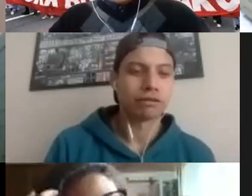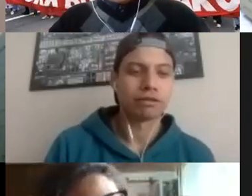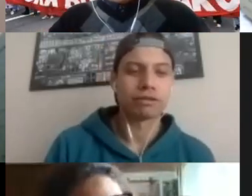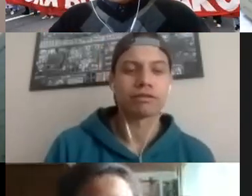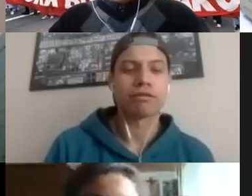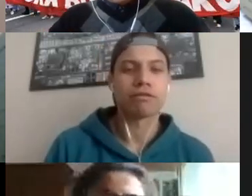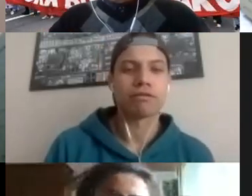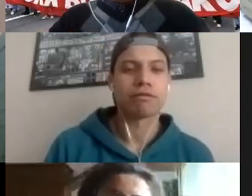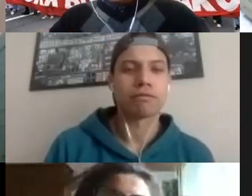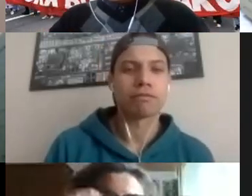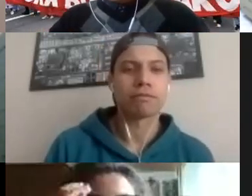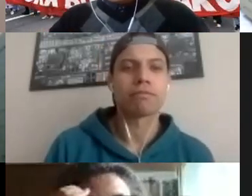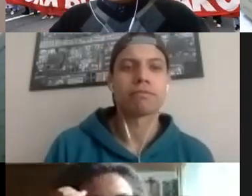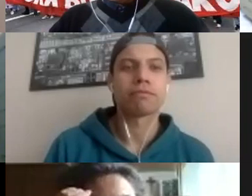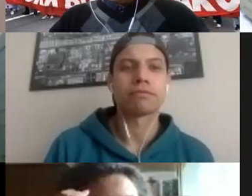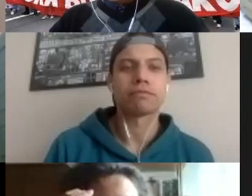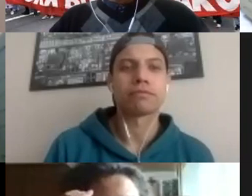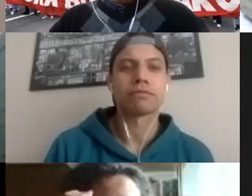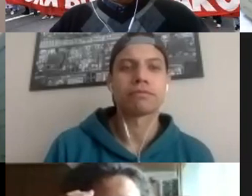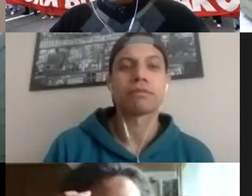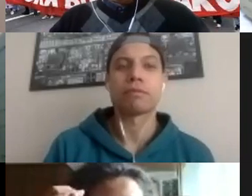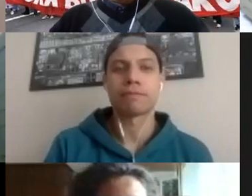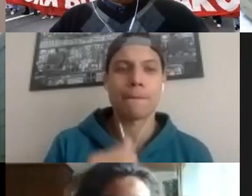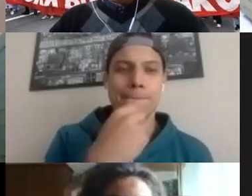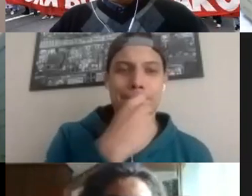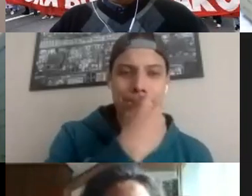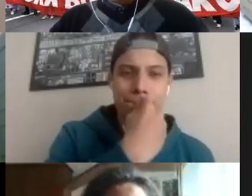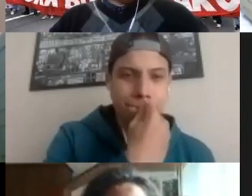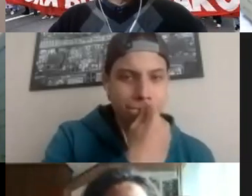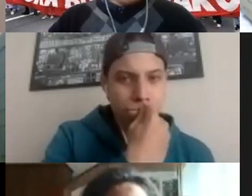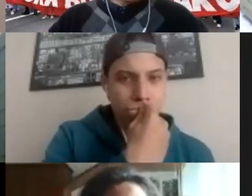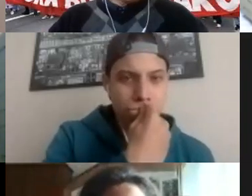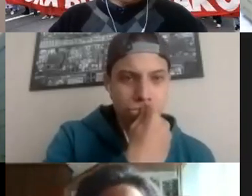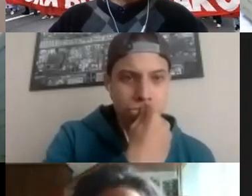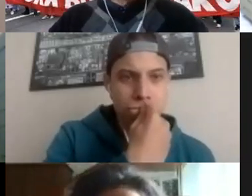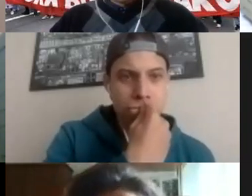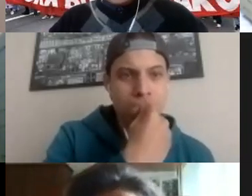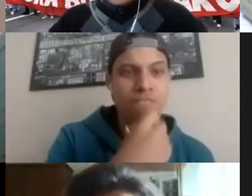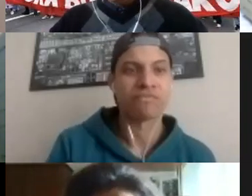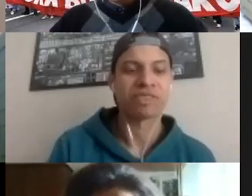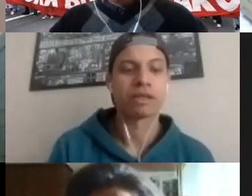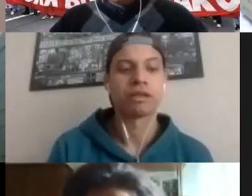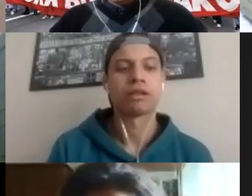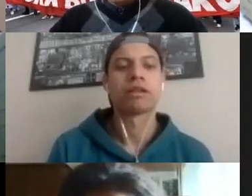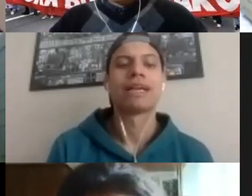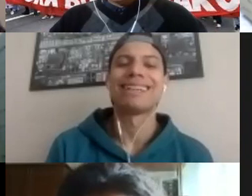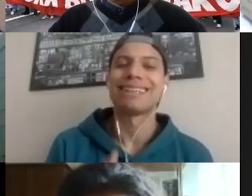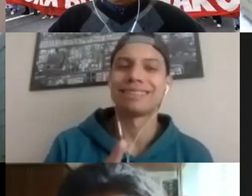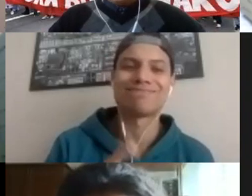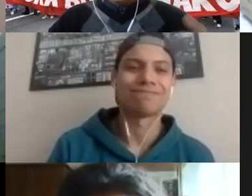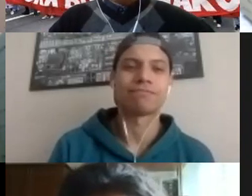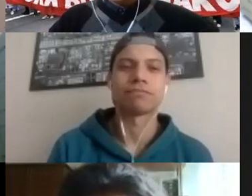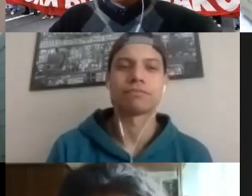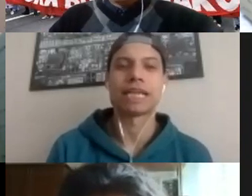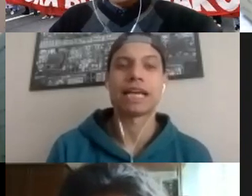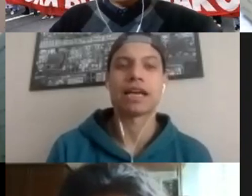minha compreensão das coisas. Eu não vejo como dizer que um lado tem razão e o outro está errado. Eu não consigo.